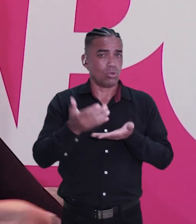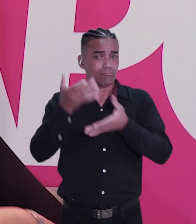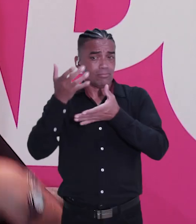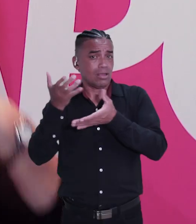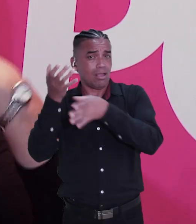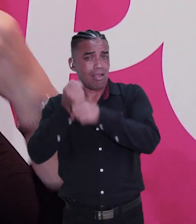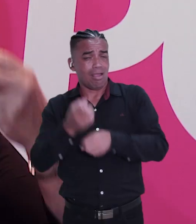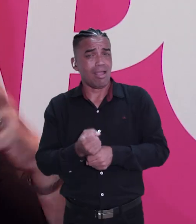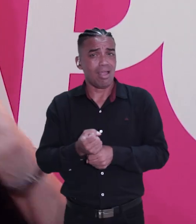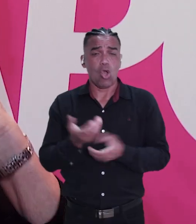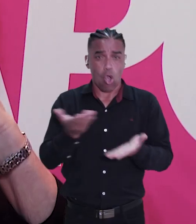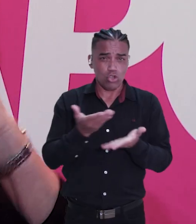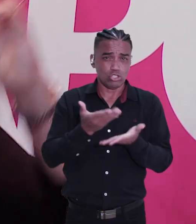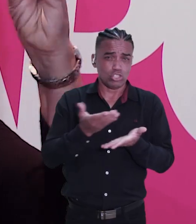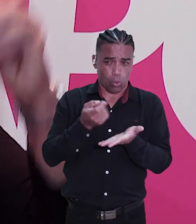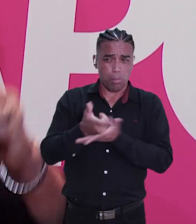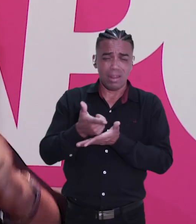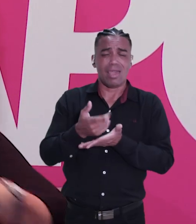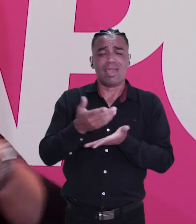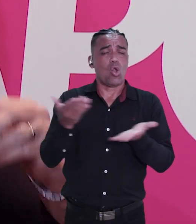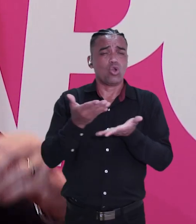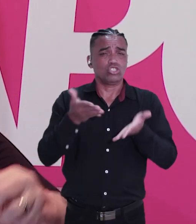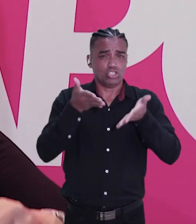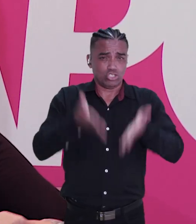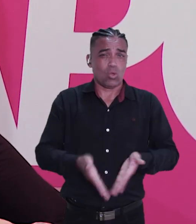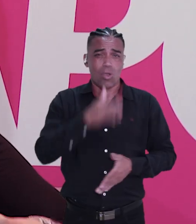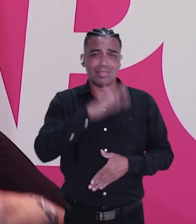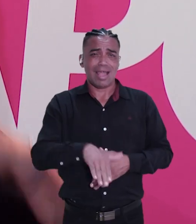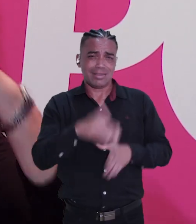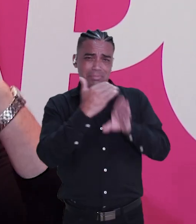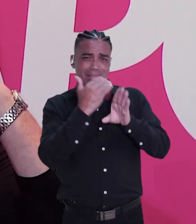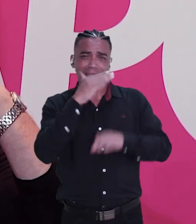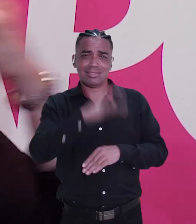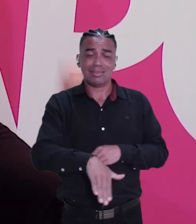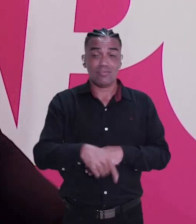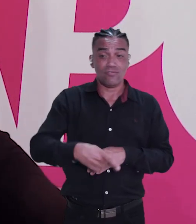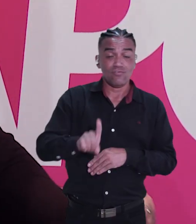juntar, comprando. Hoje mesmo nós chegamos aqui no meio da tarde, ele já